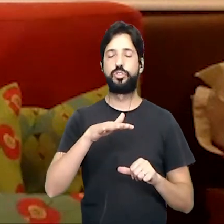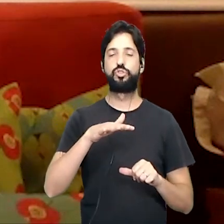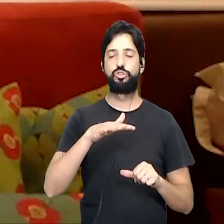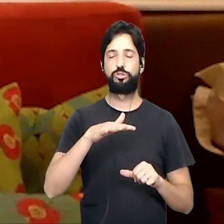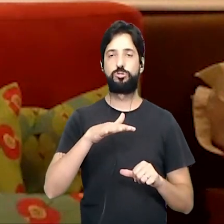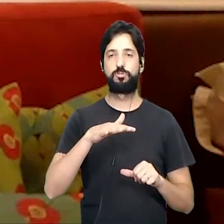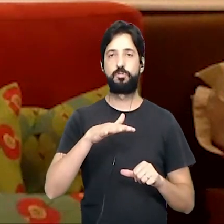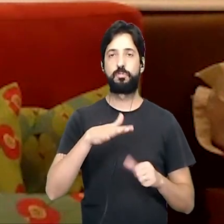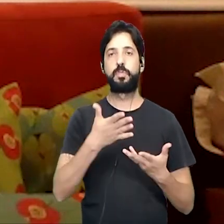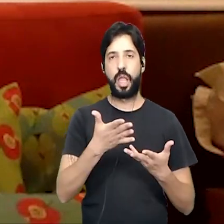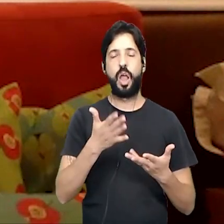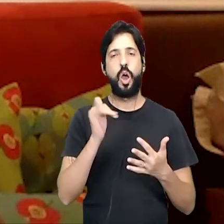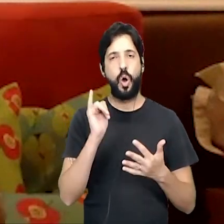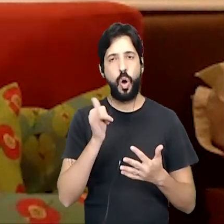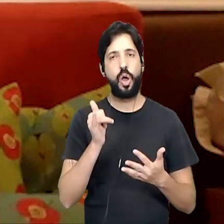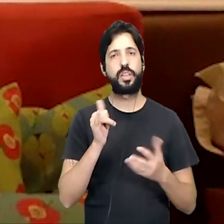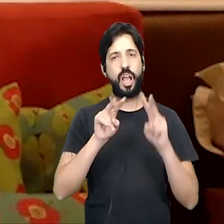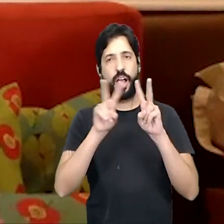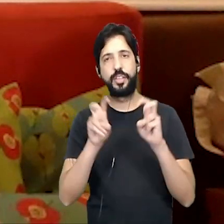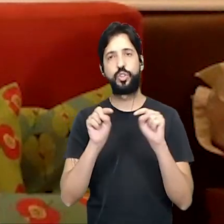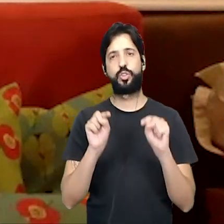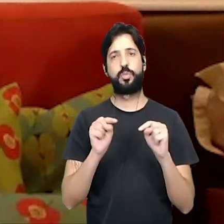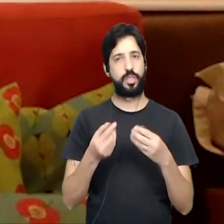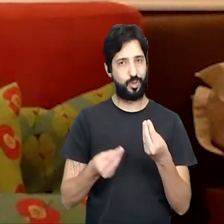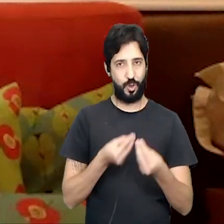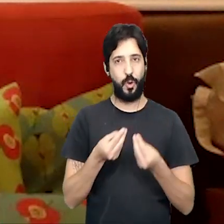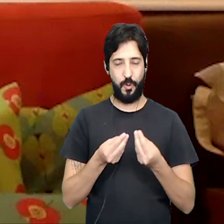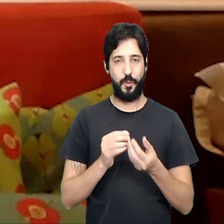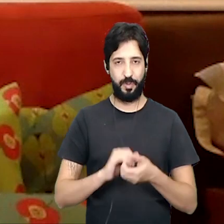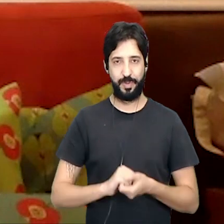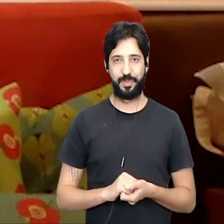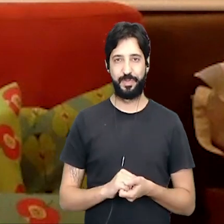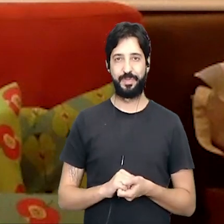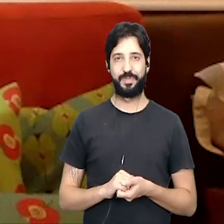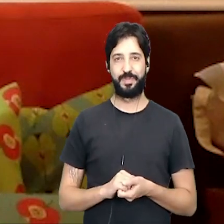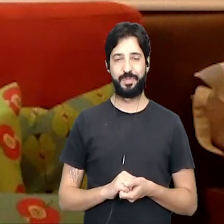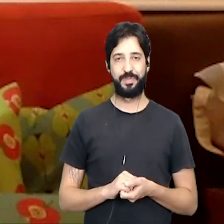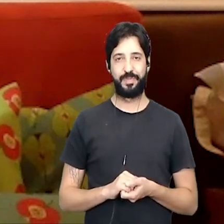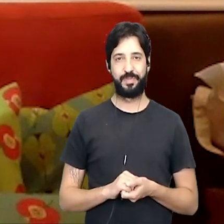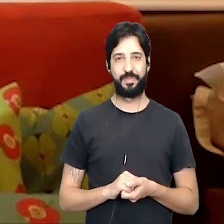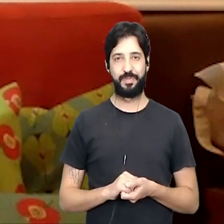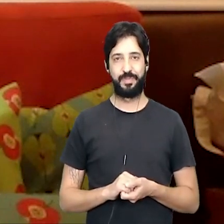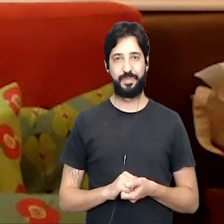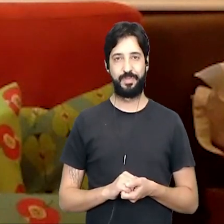ambiente, né? Queria que vocês contassem um pouco sobre isso.